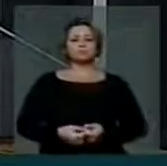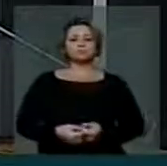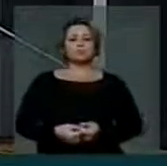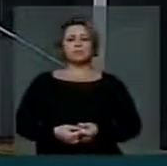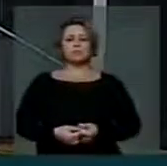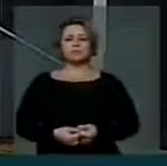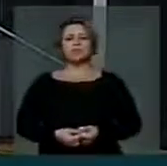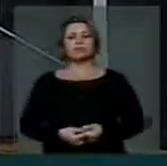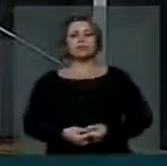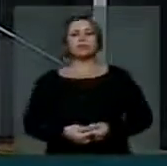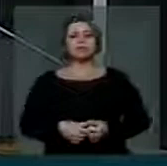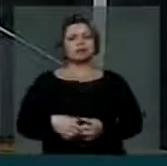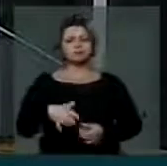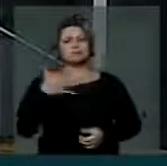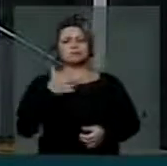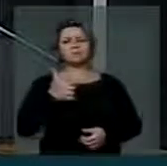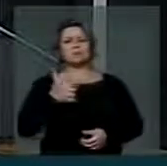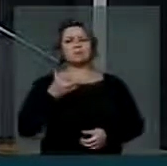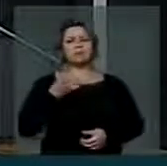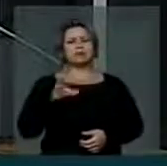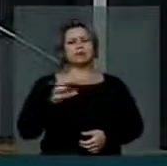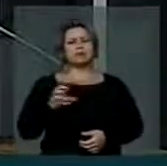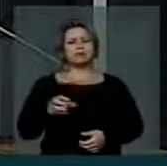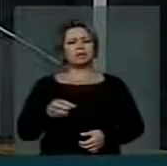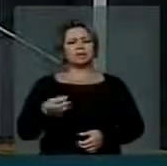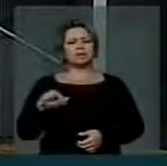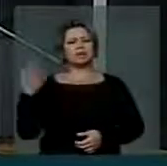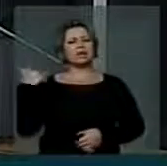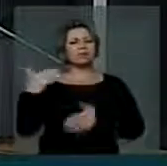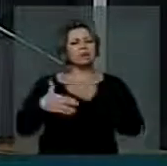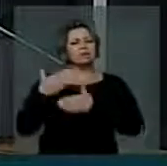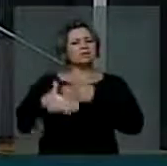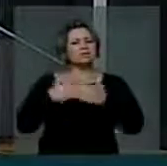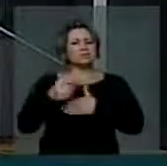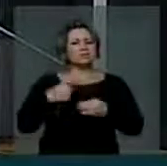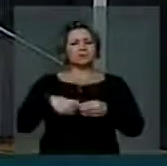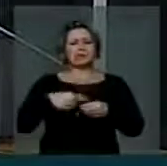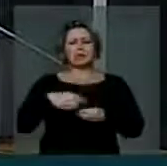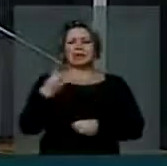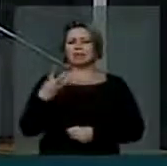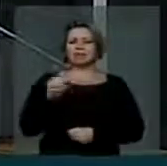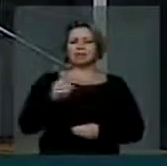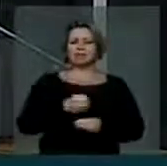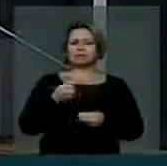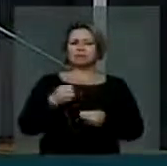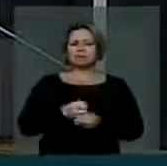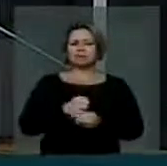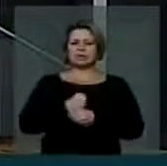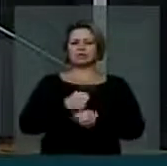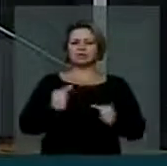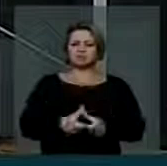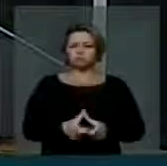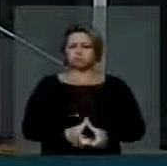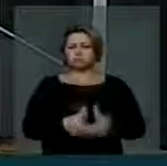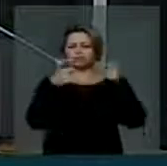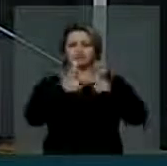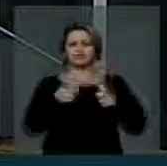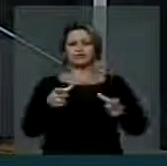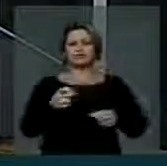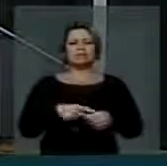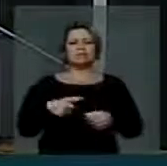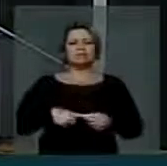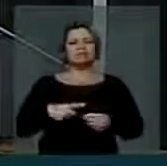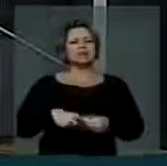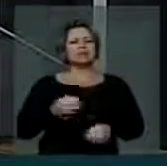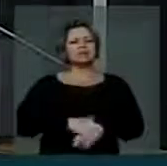Nessas últimas 3 décadas, a explosão das grandes cidades ocorreu sem planejamento, criando